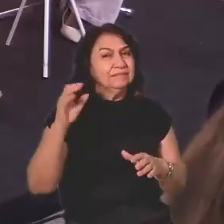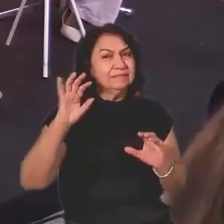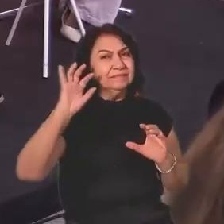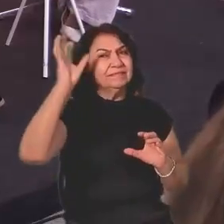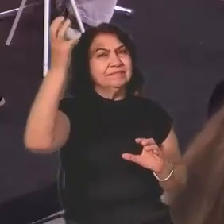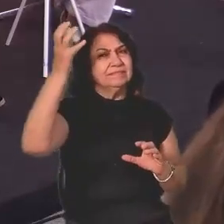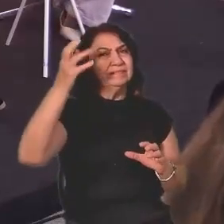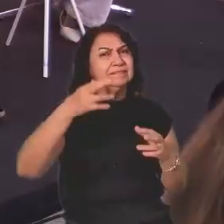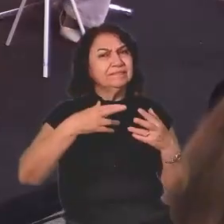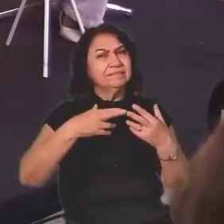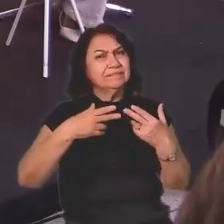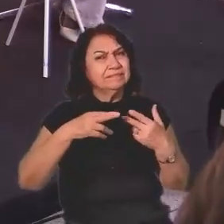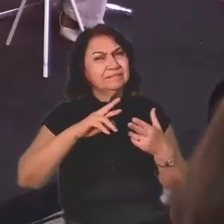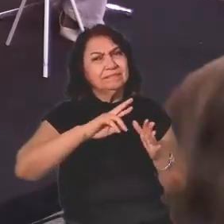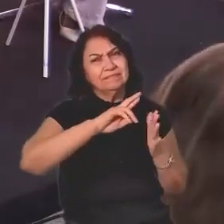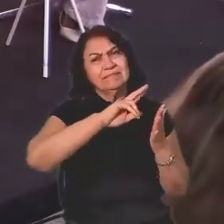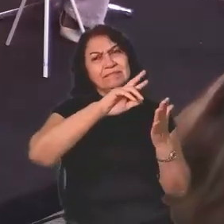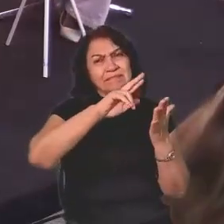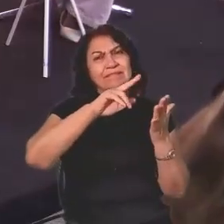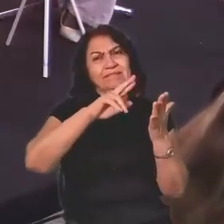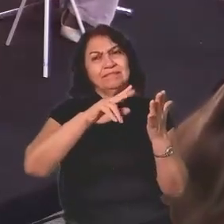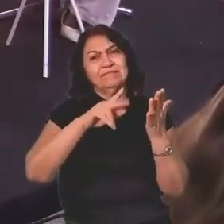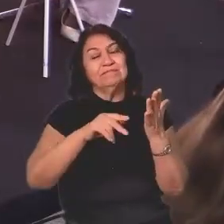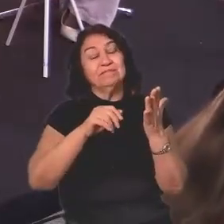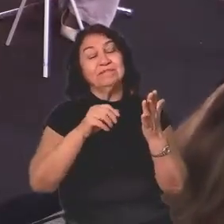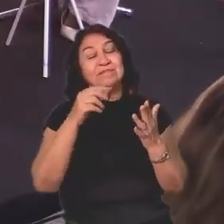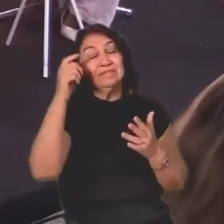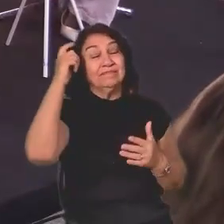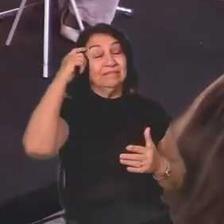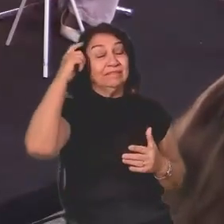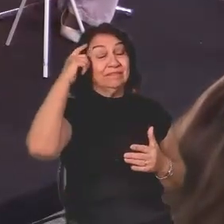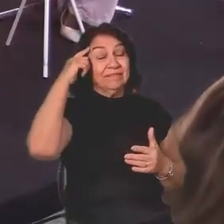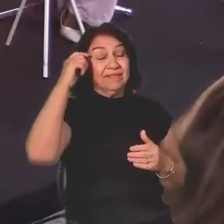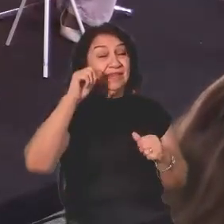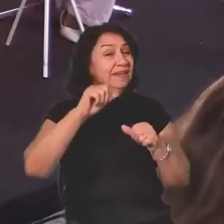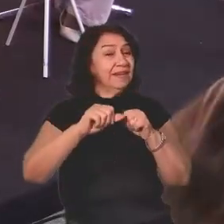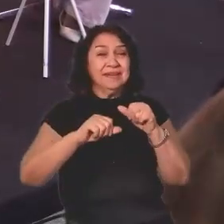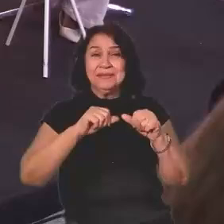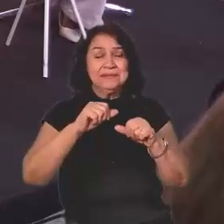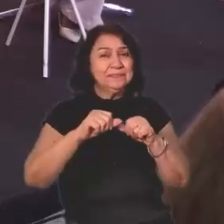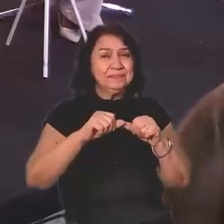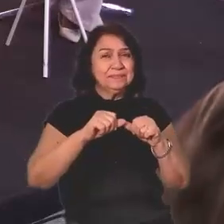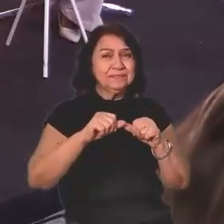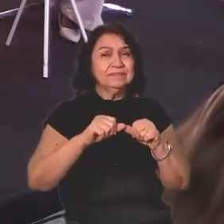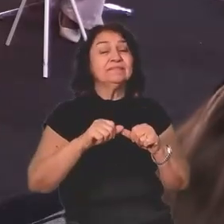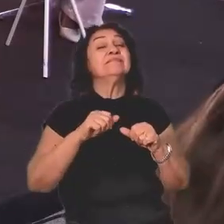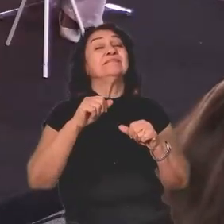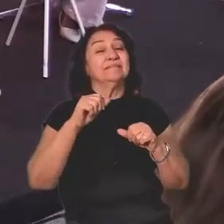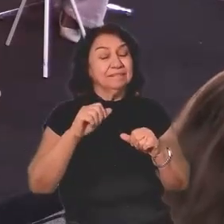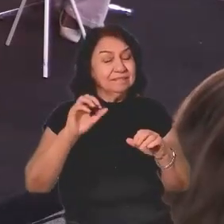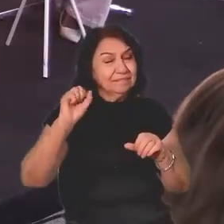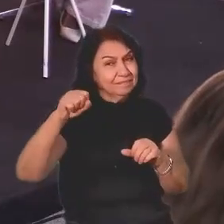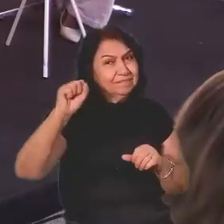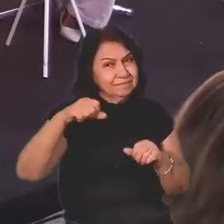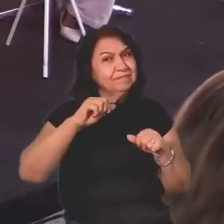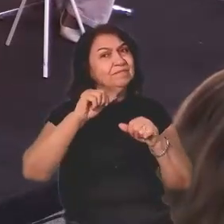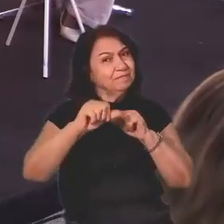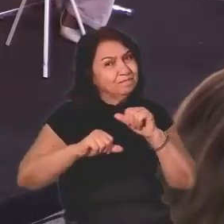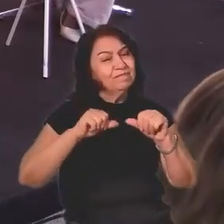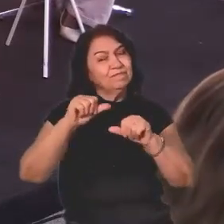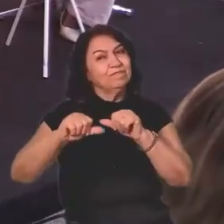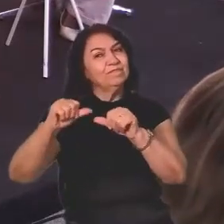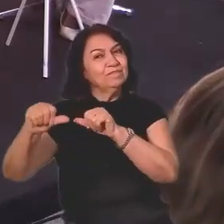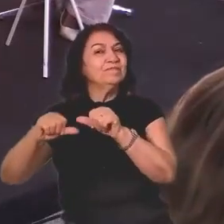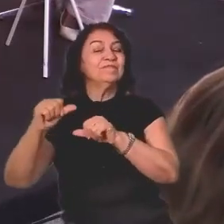fica sem esperar, fala, isso não vai mudar. Muda, sim. Assim como as coisas ruins, né, passam